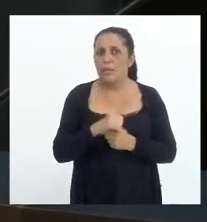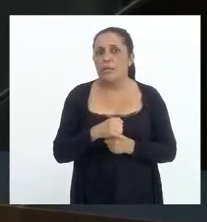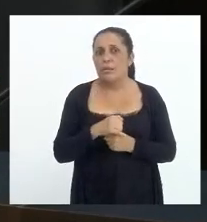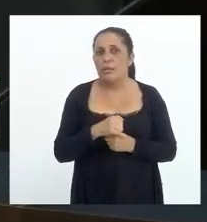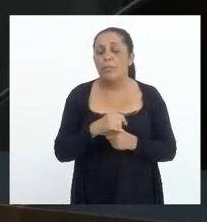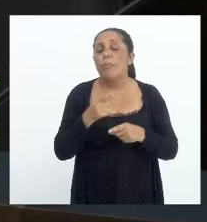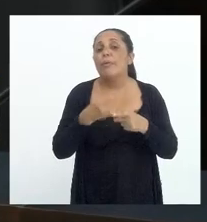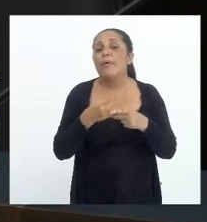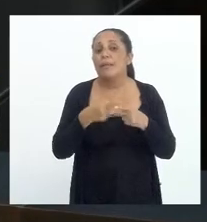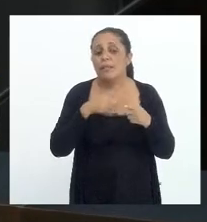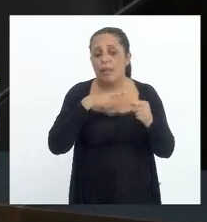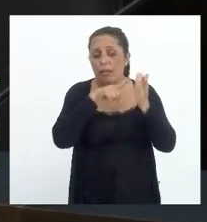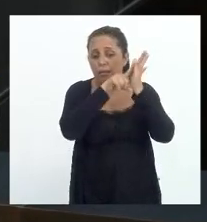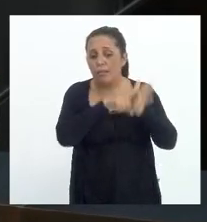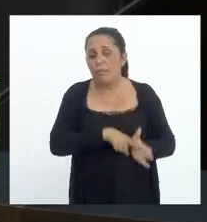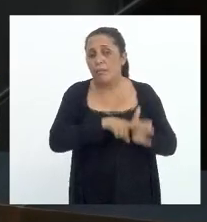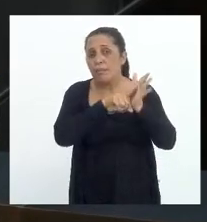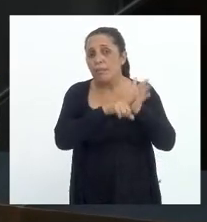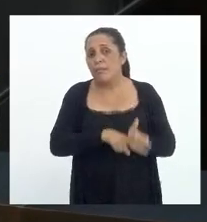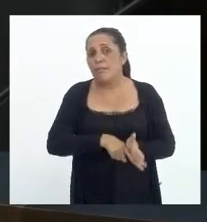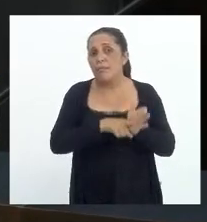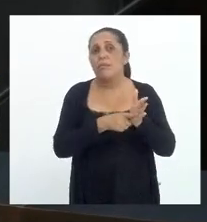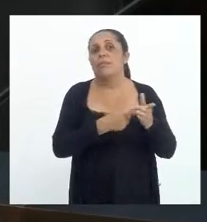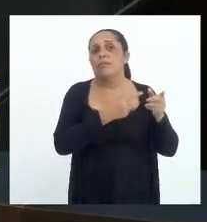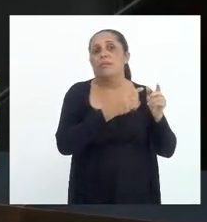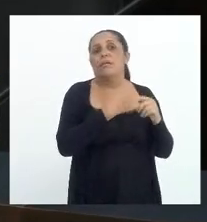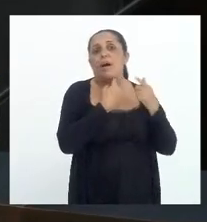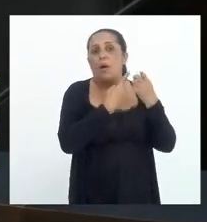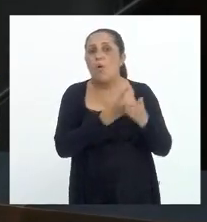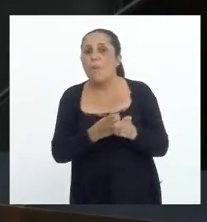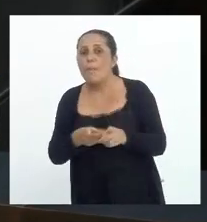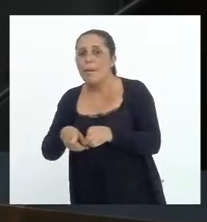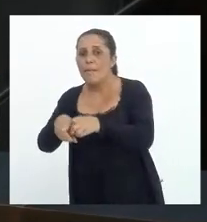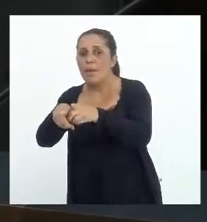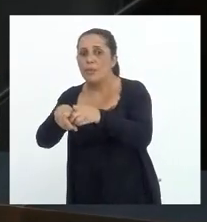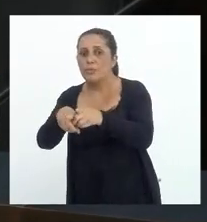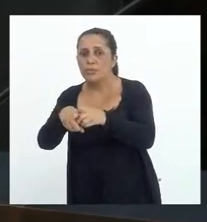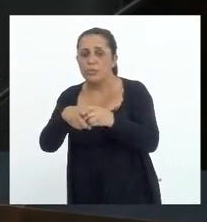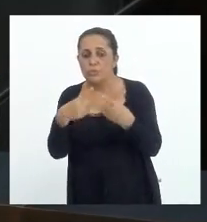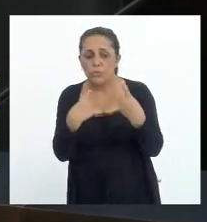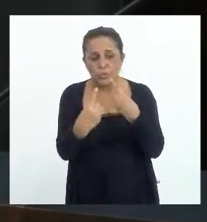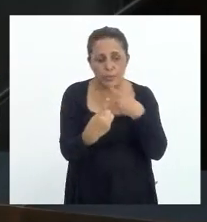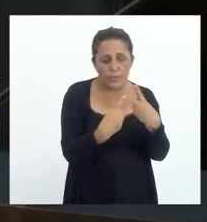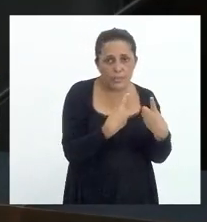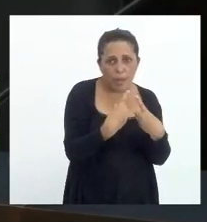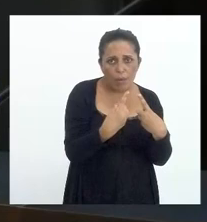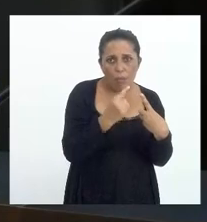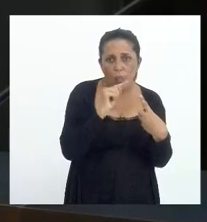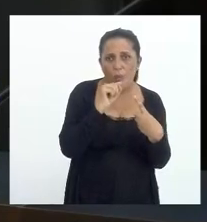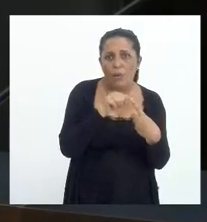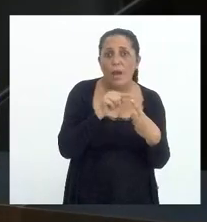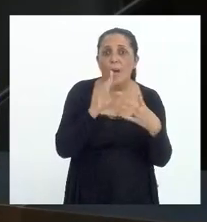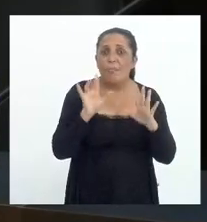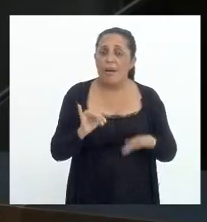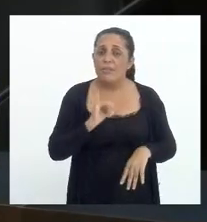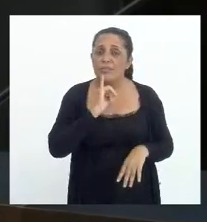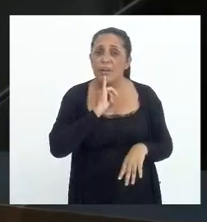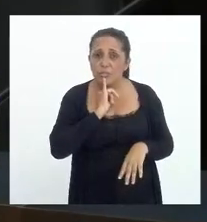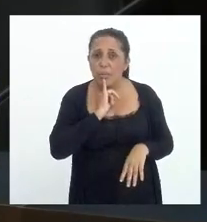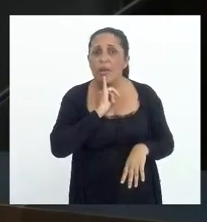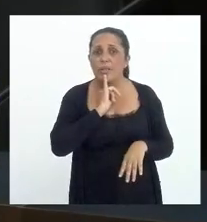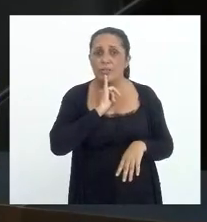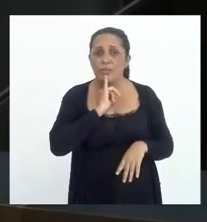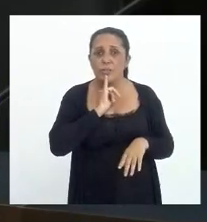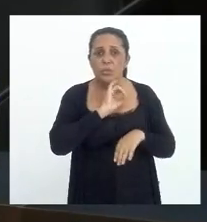disso. É fruto exatamente do acompanhamento, da discussão dos índices, né? Infelizmente, o Estado